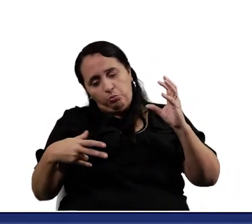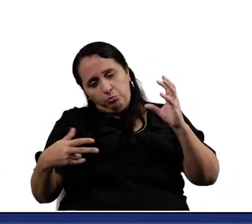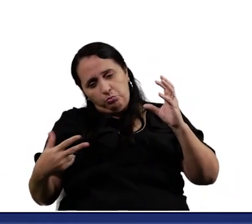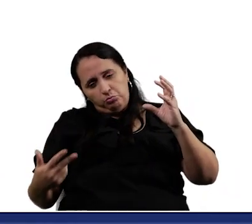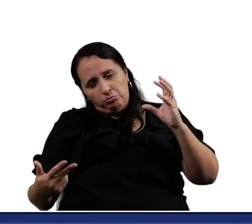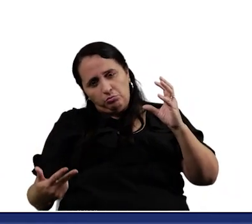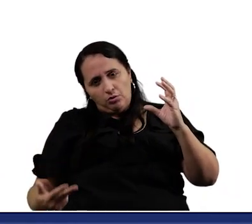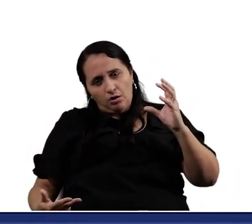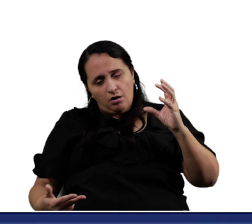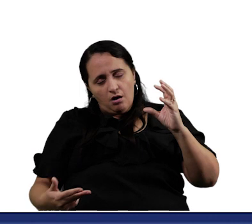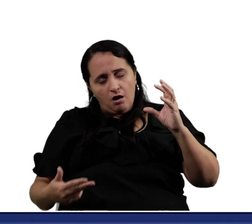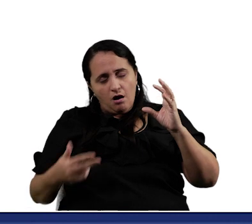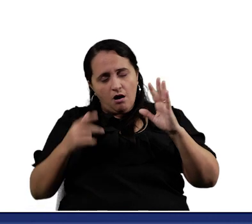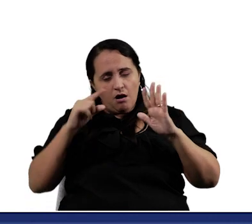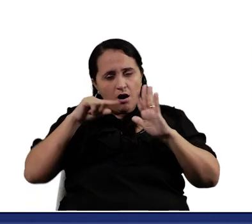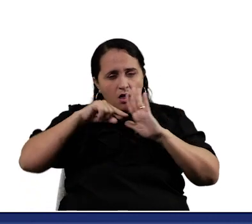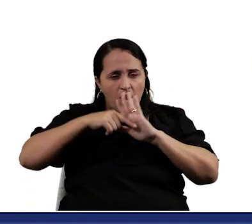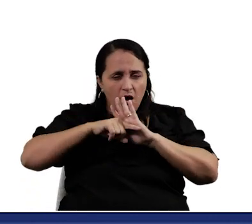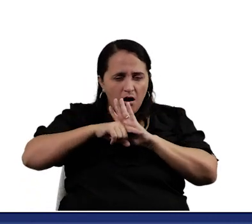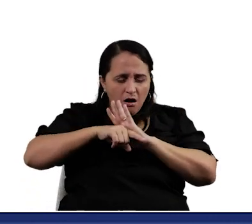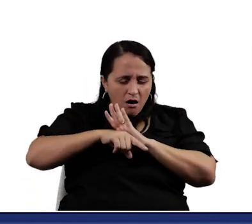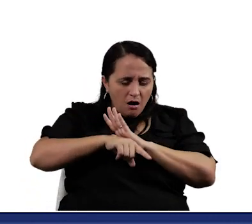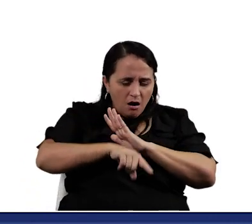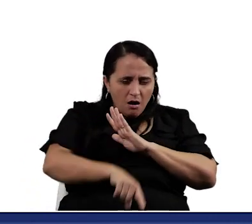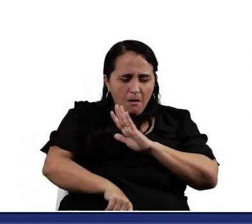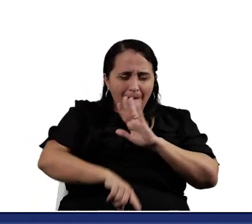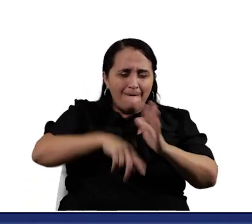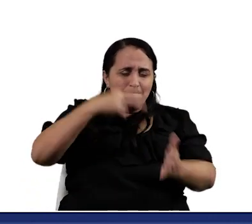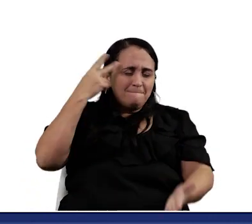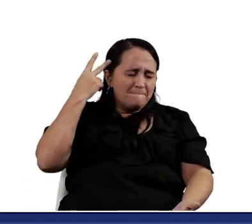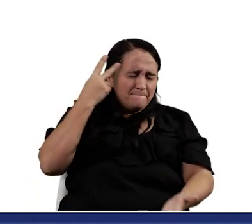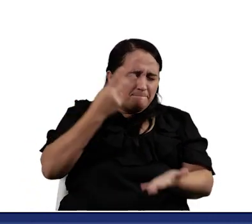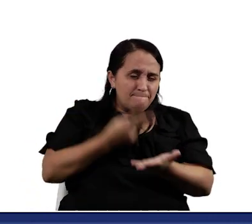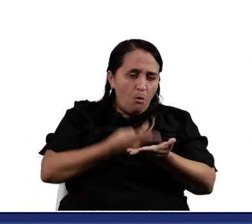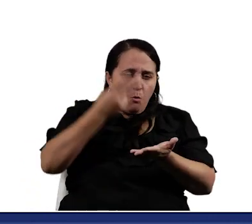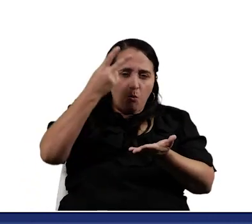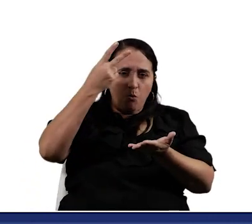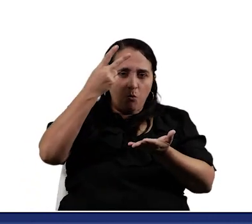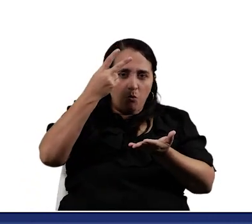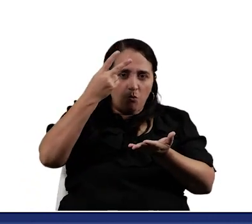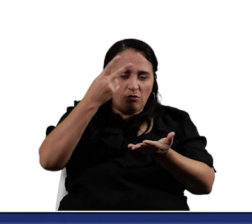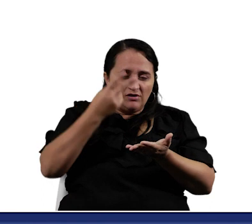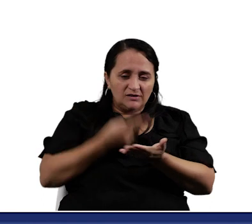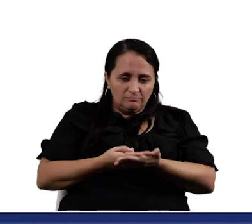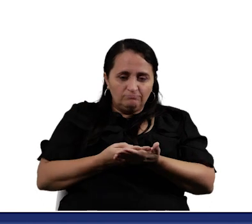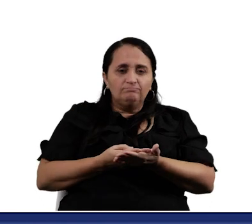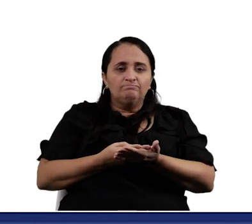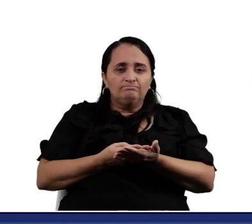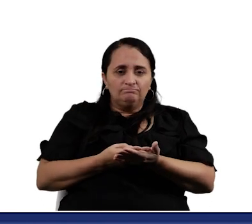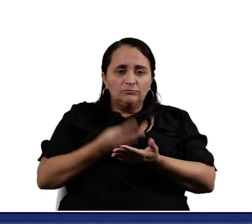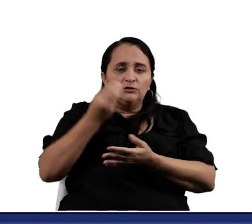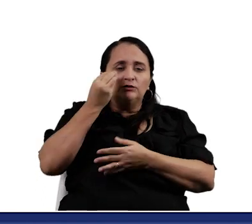foi tremenda. Um verdadeiro tombo lá do céu. O bicho ainda